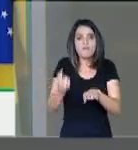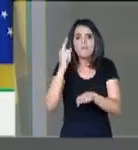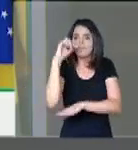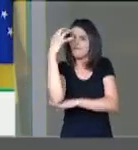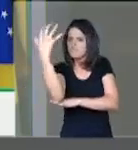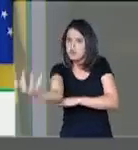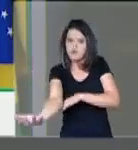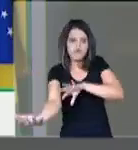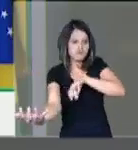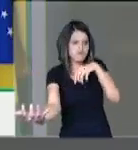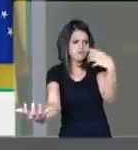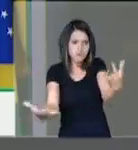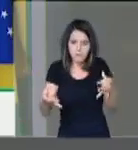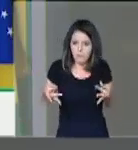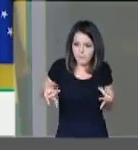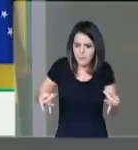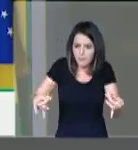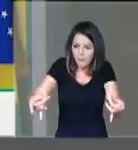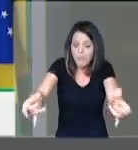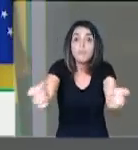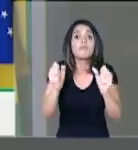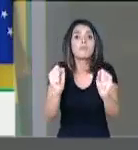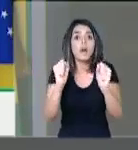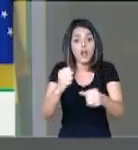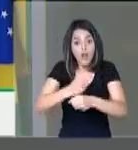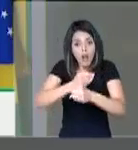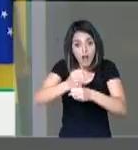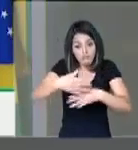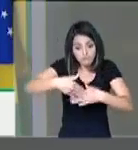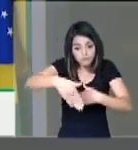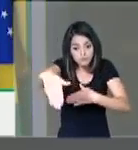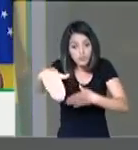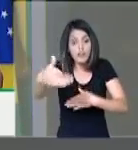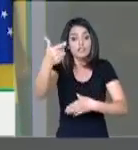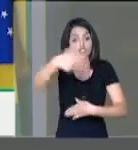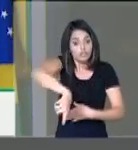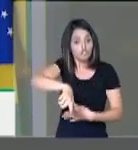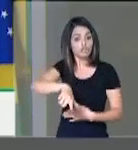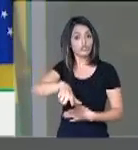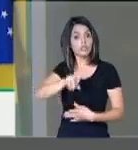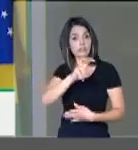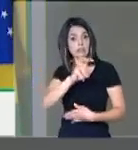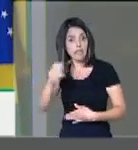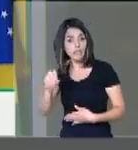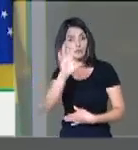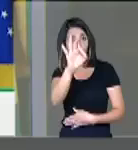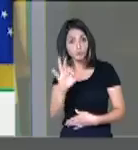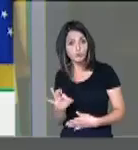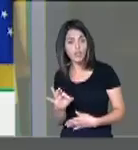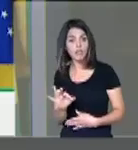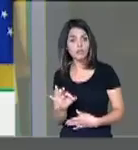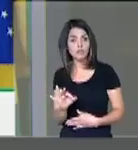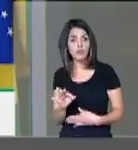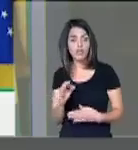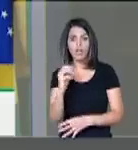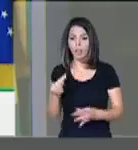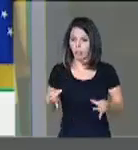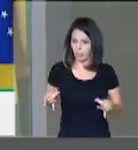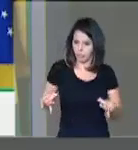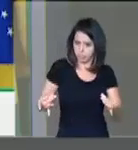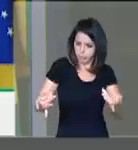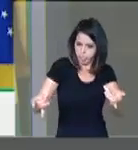desmatamento pode daqui a alguns anos ter maggi 500% o seu